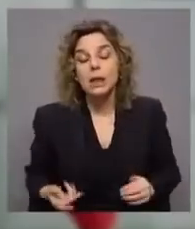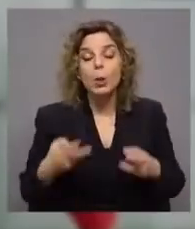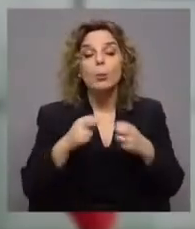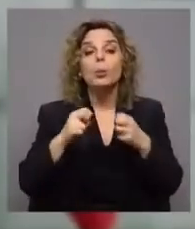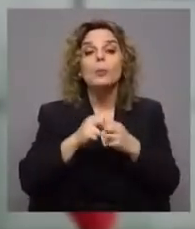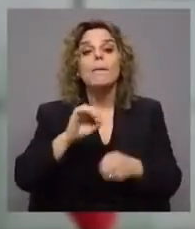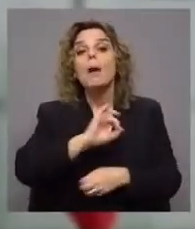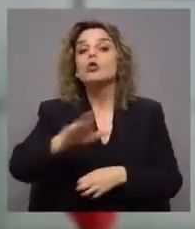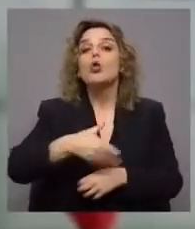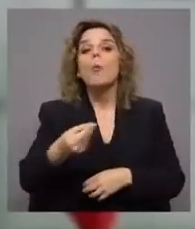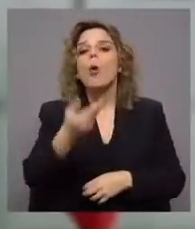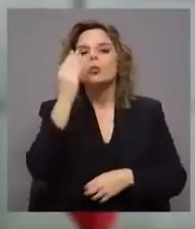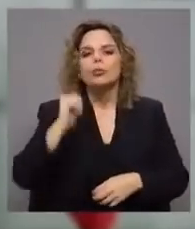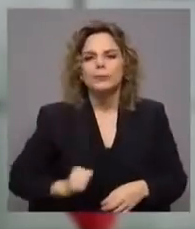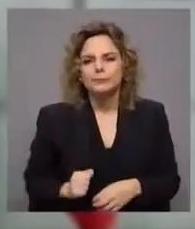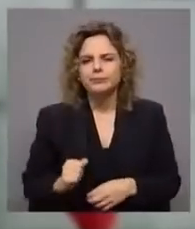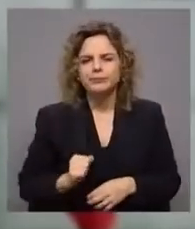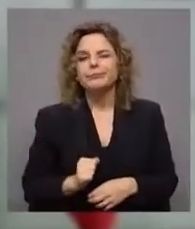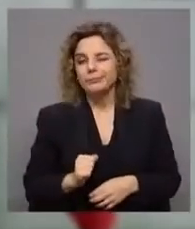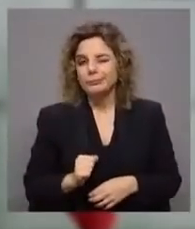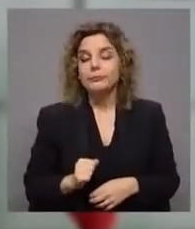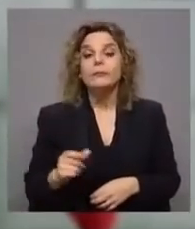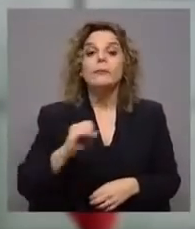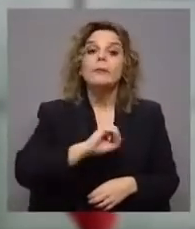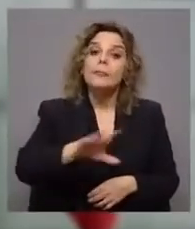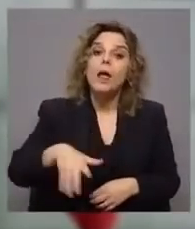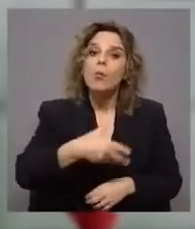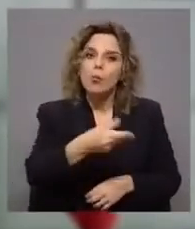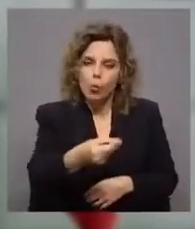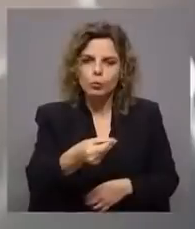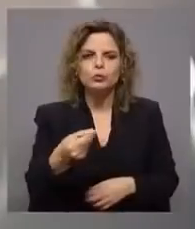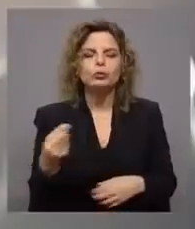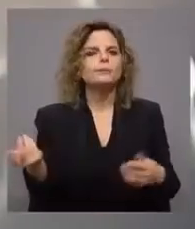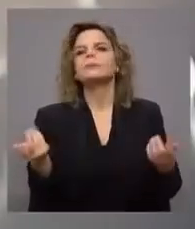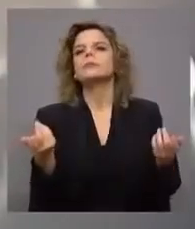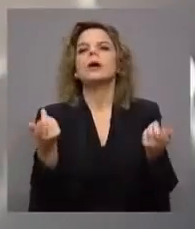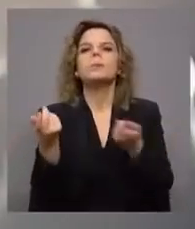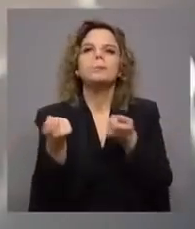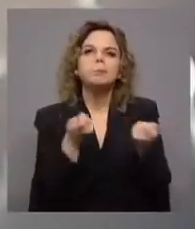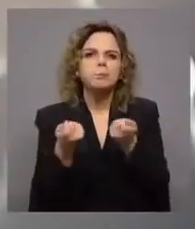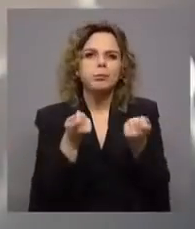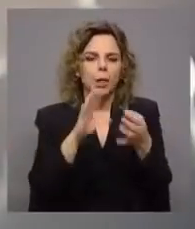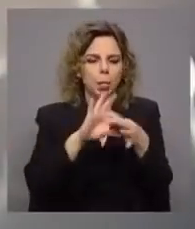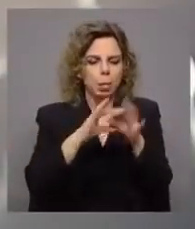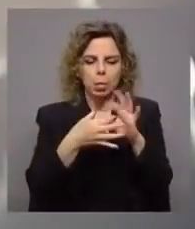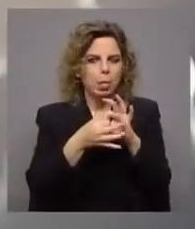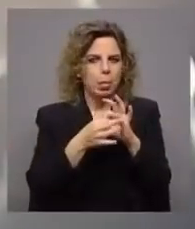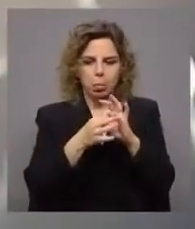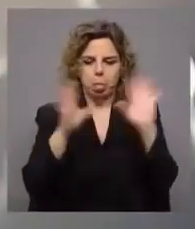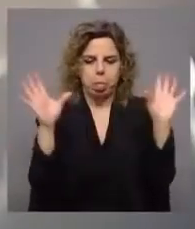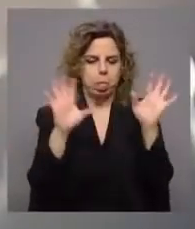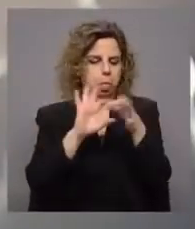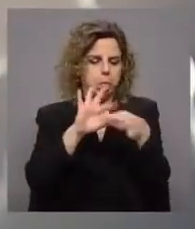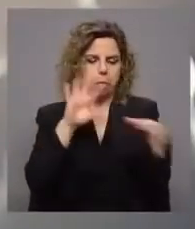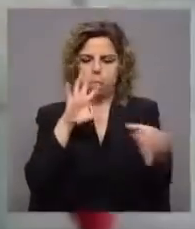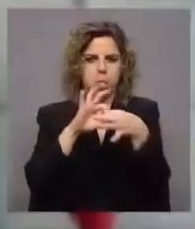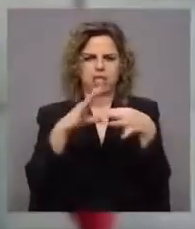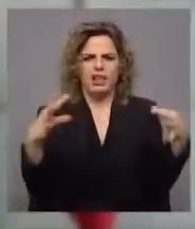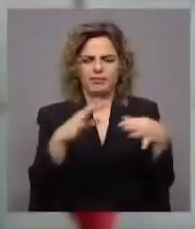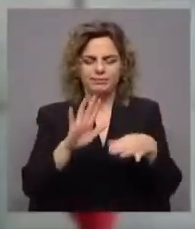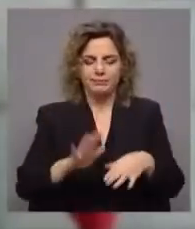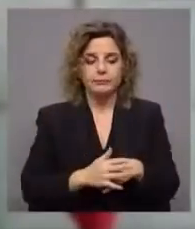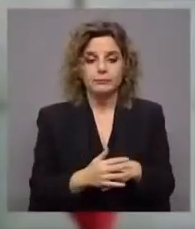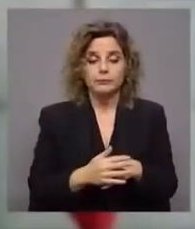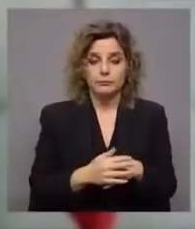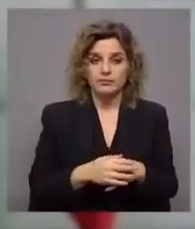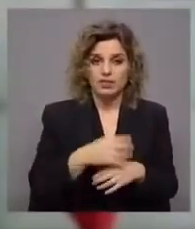mundo. Ou seja, o mundo está com a governança desarticulada. O que é estranho é